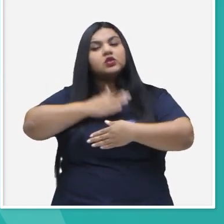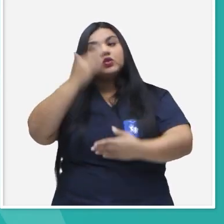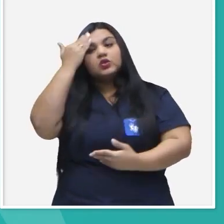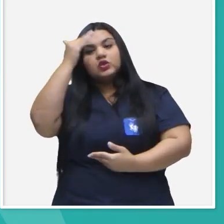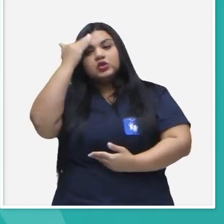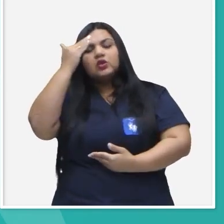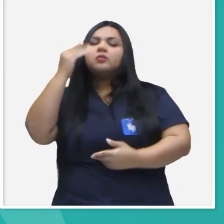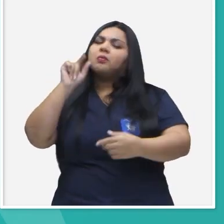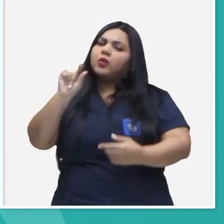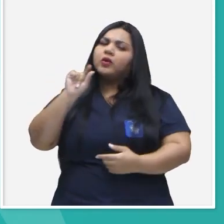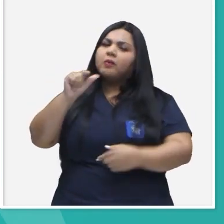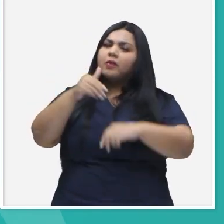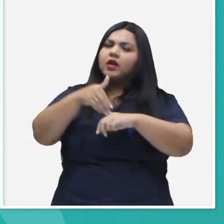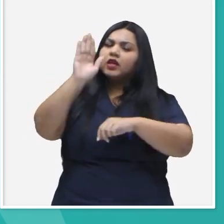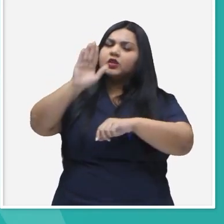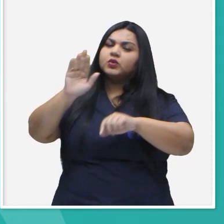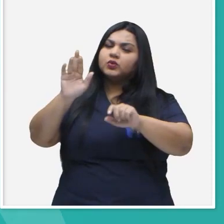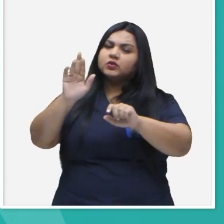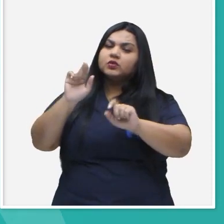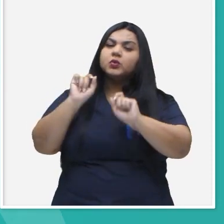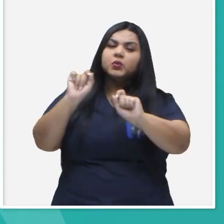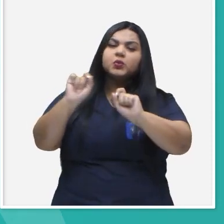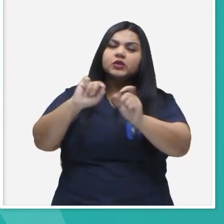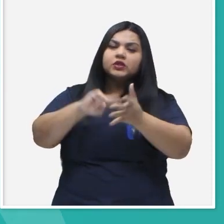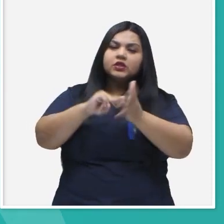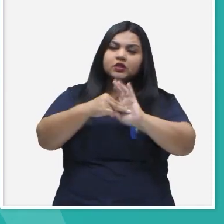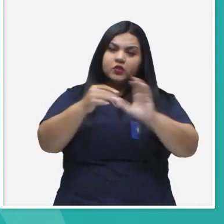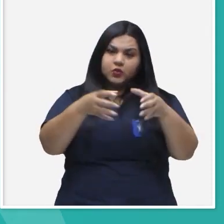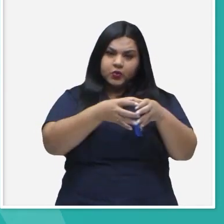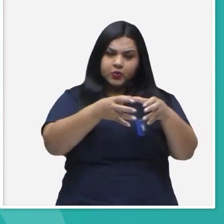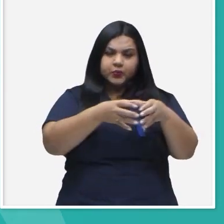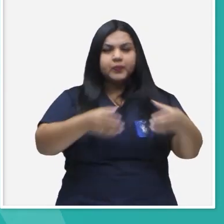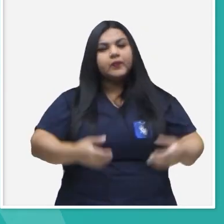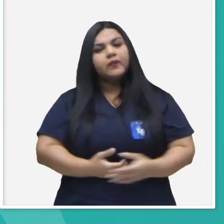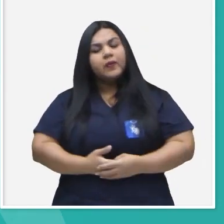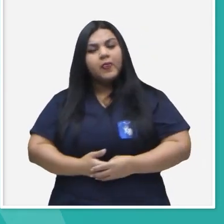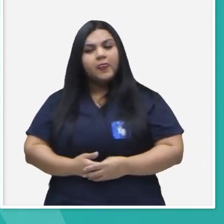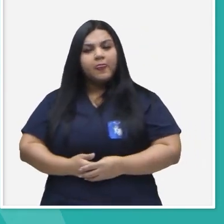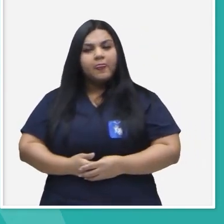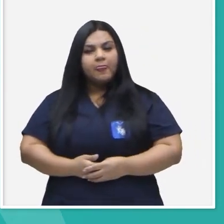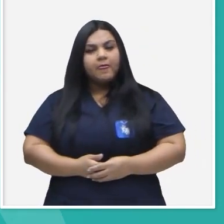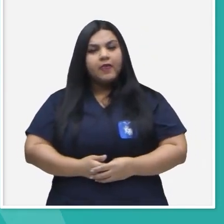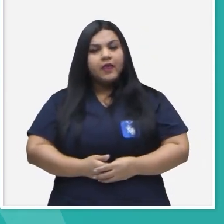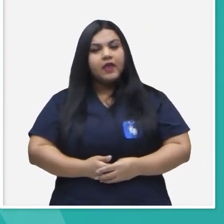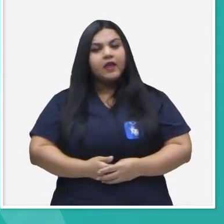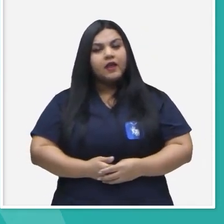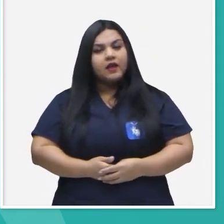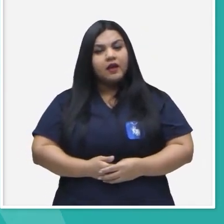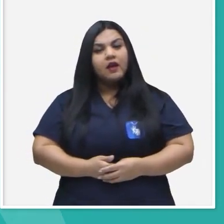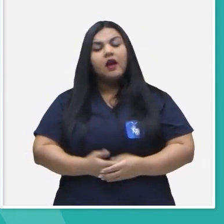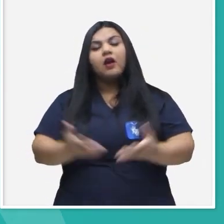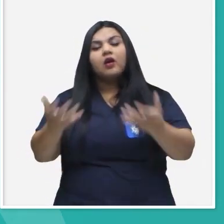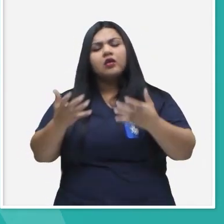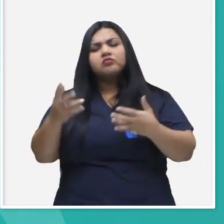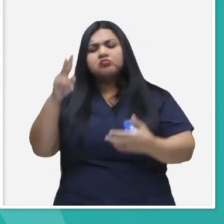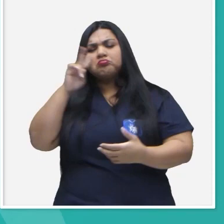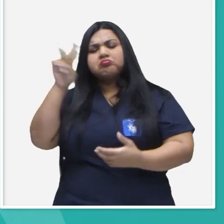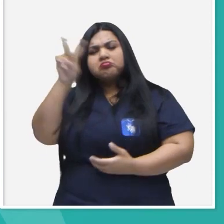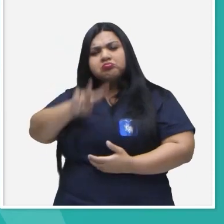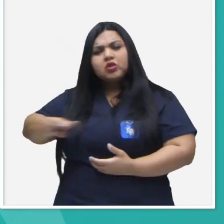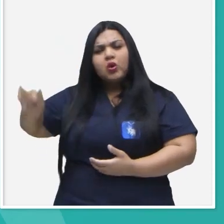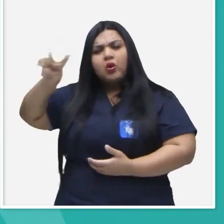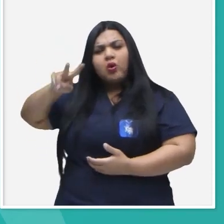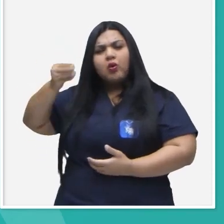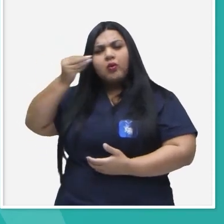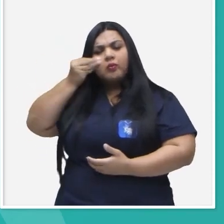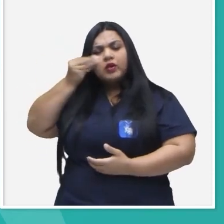entendido um pouquinho mais a respeito dos esportes coletivos. Então, primeiramente, eu quero que vocês observem aqui o